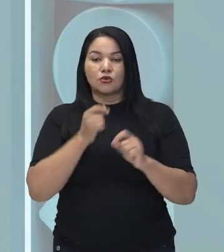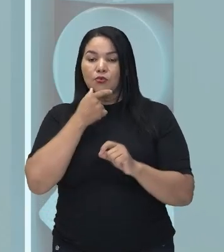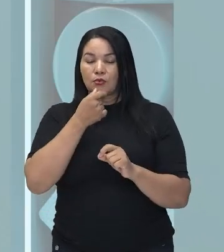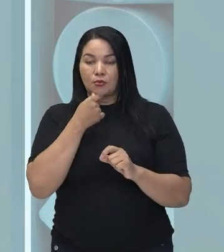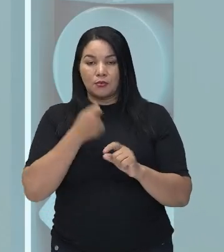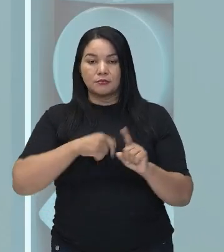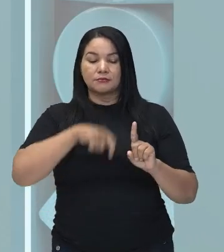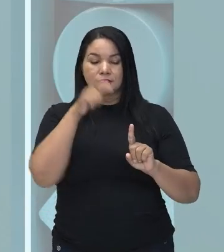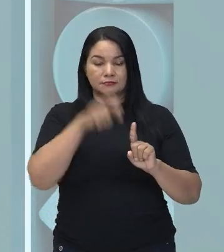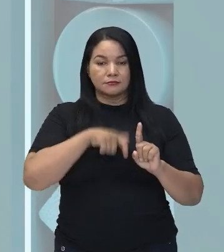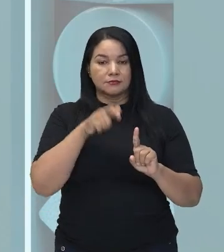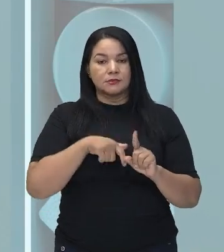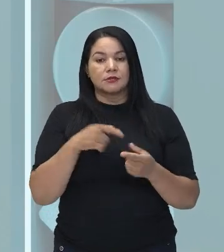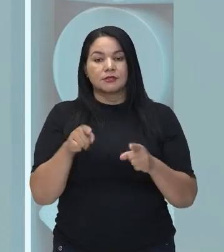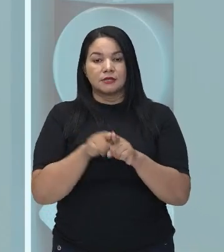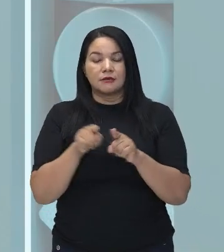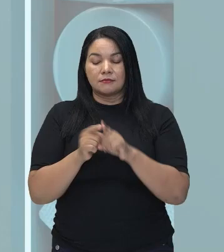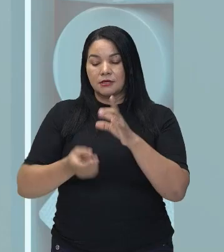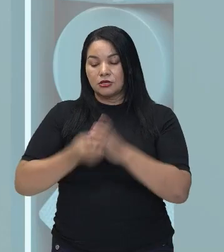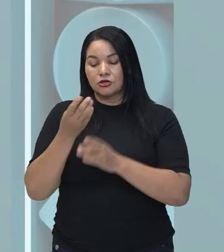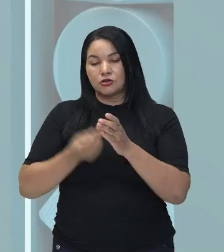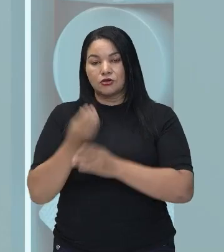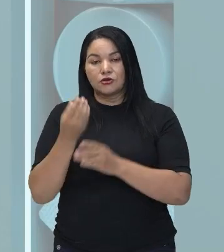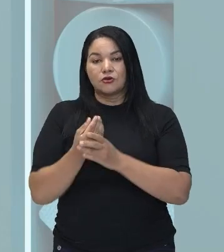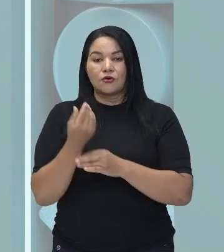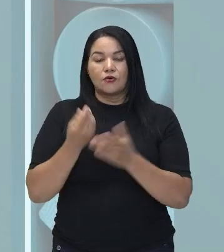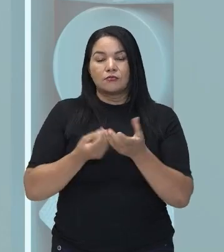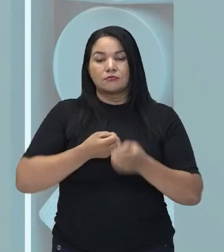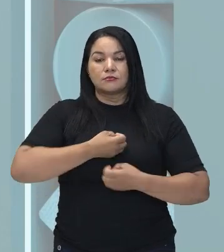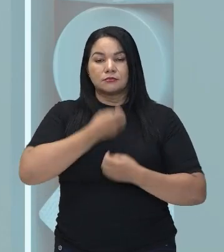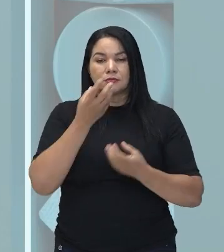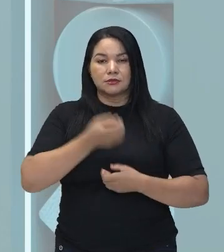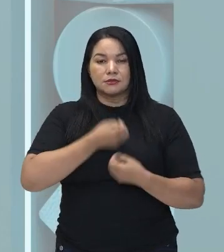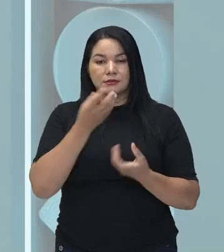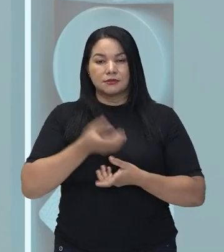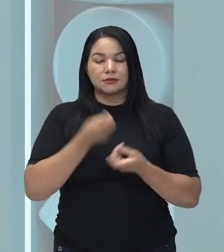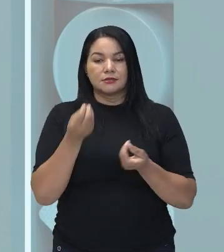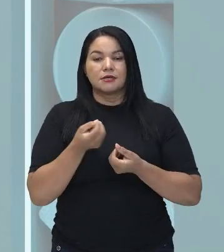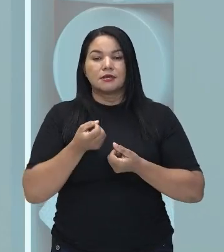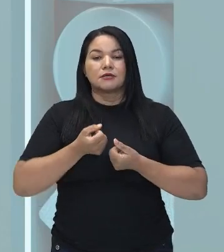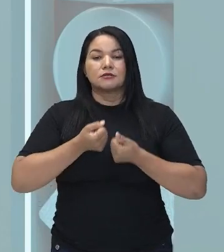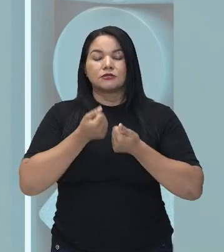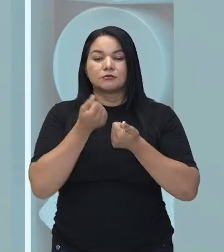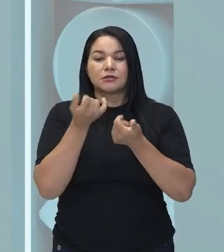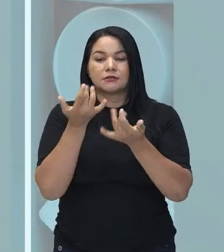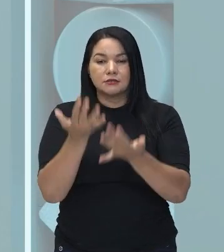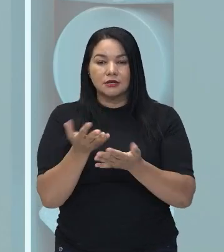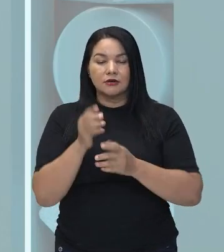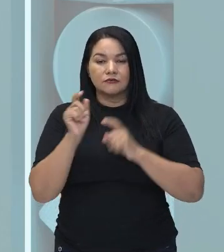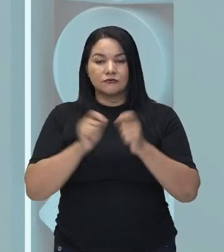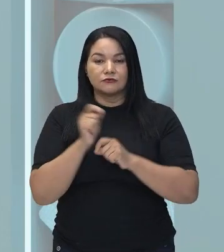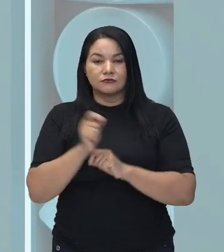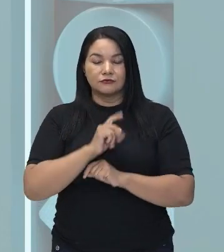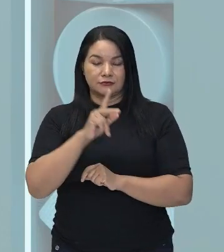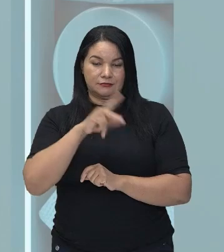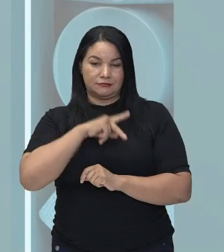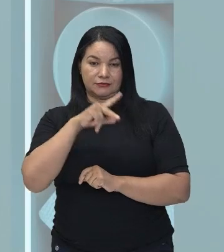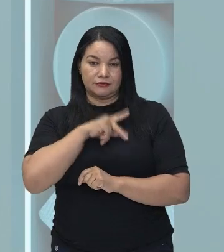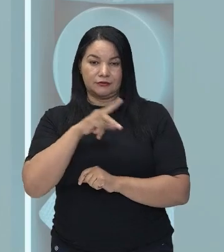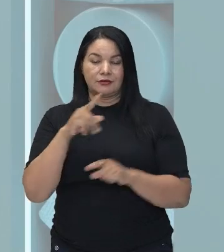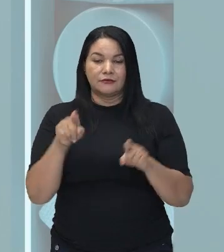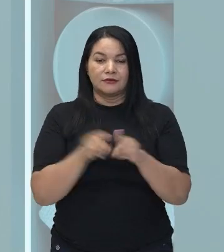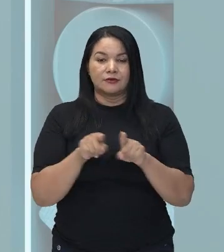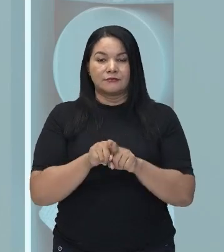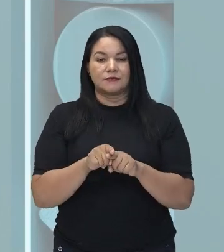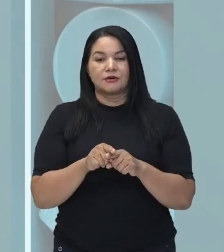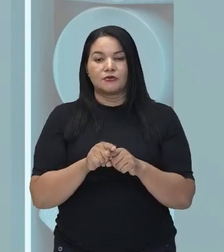também produziu poesia lírica, ou seja, poesia que falava sobre si mesmo, sobre